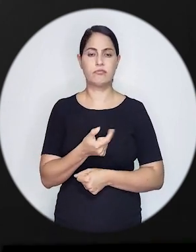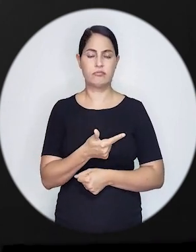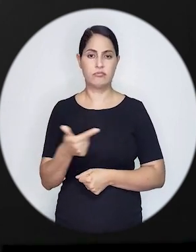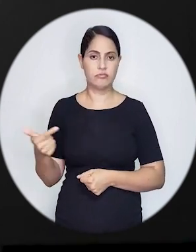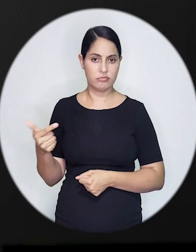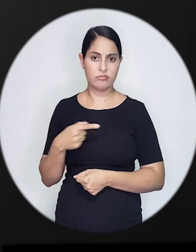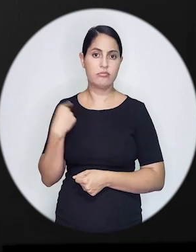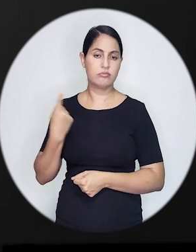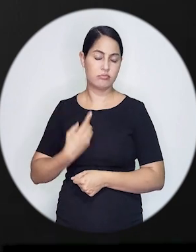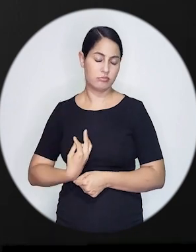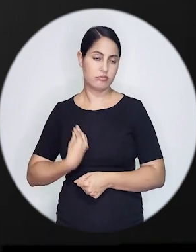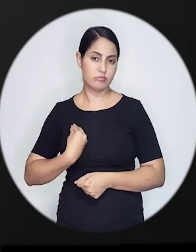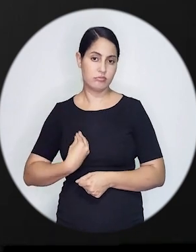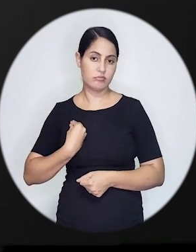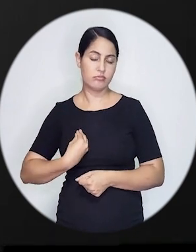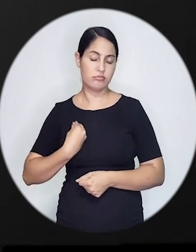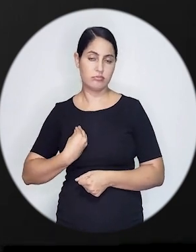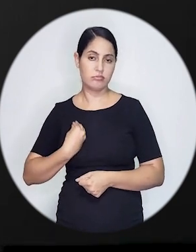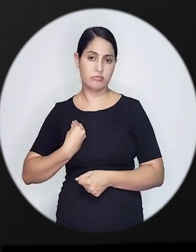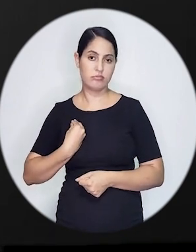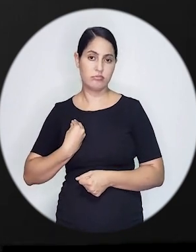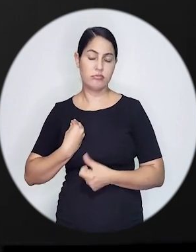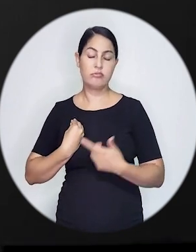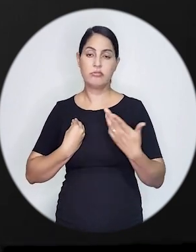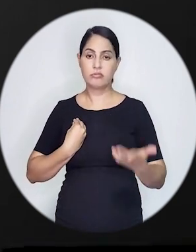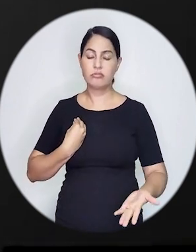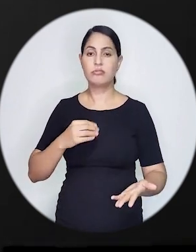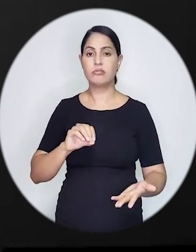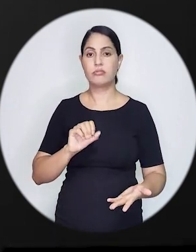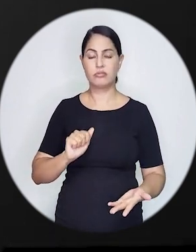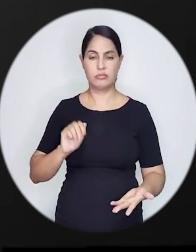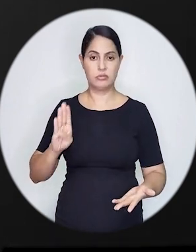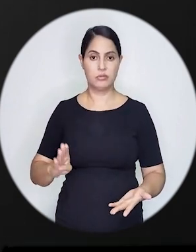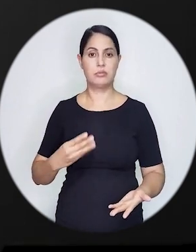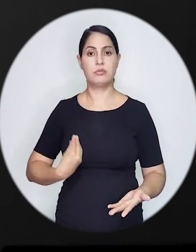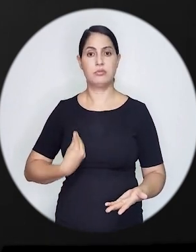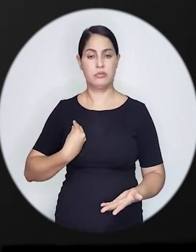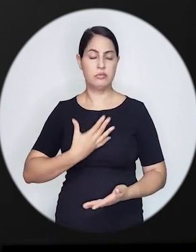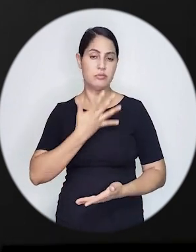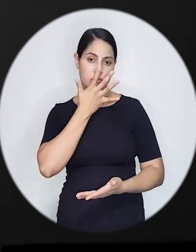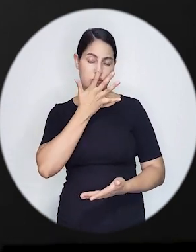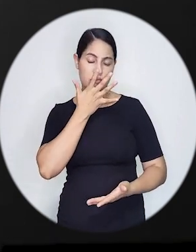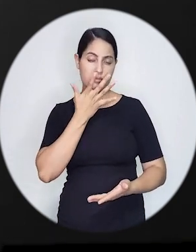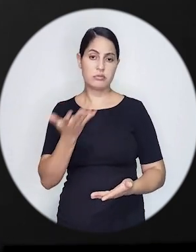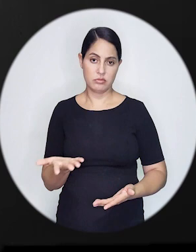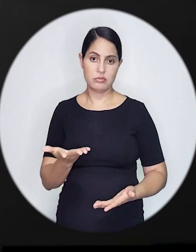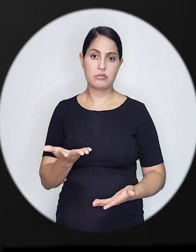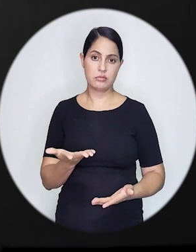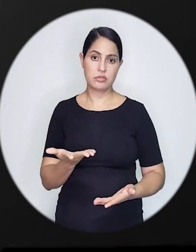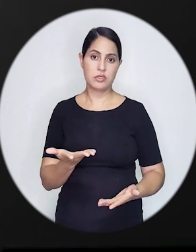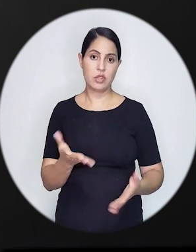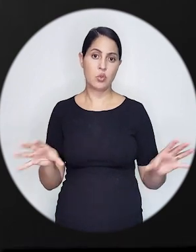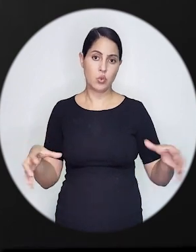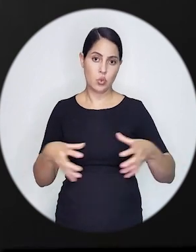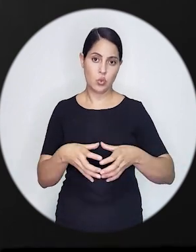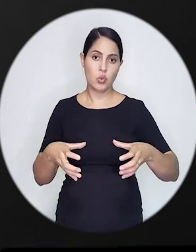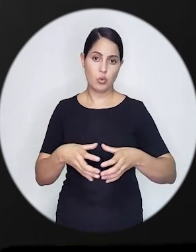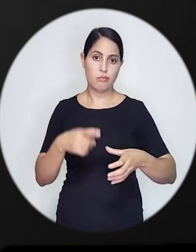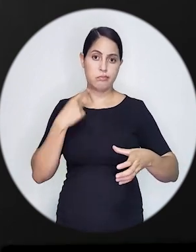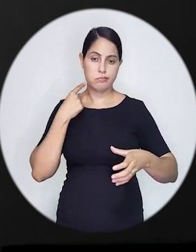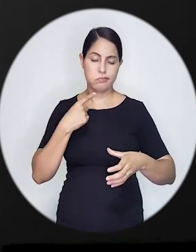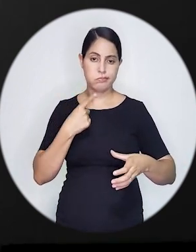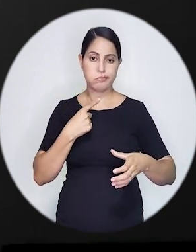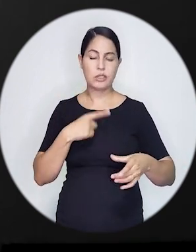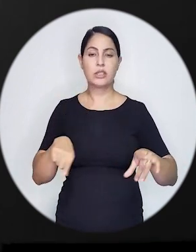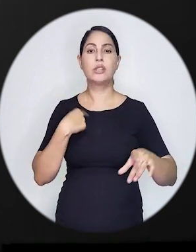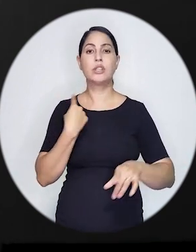de 2022, o acordo é de antes, mas a partir de 2022 a OAB passou a ter cadeira ouvinte nesse comitê.